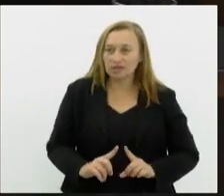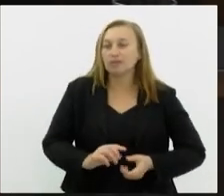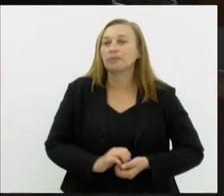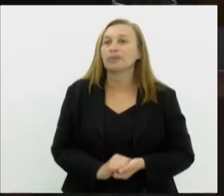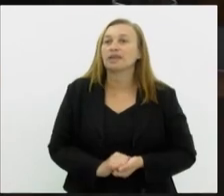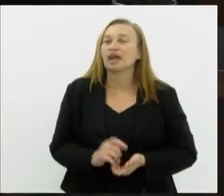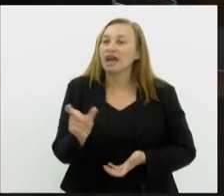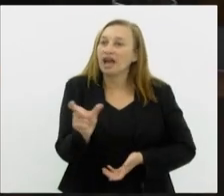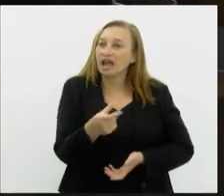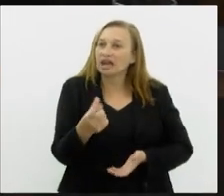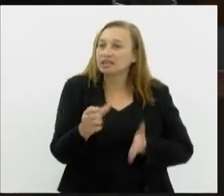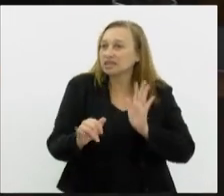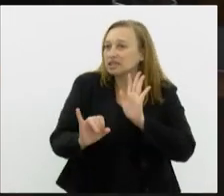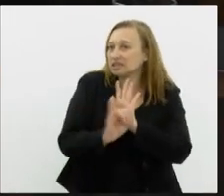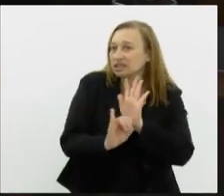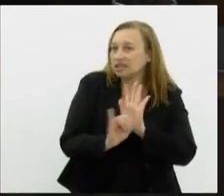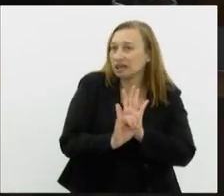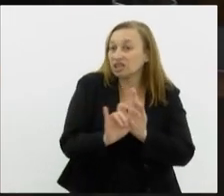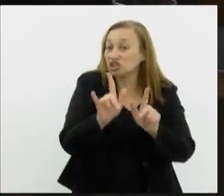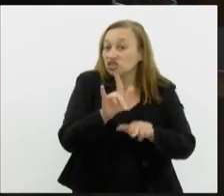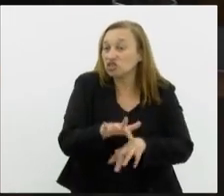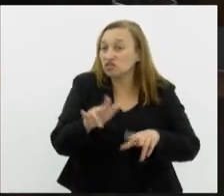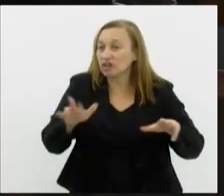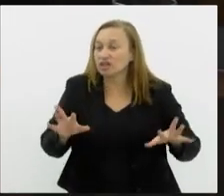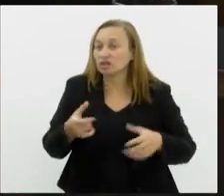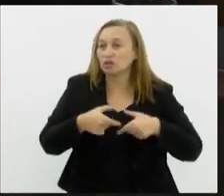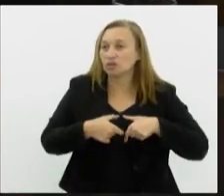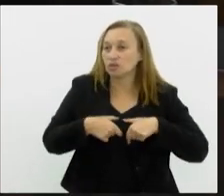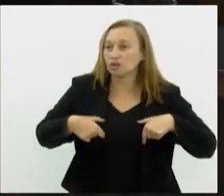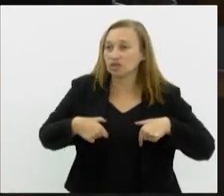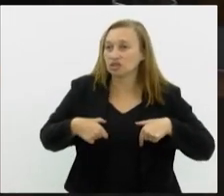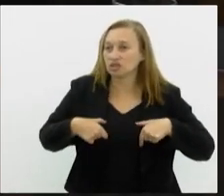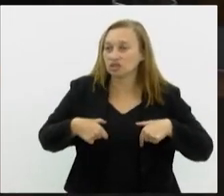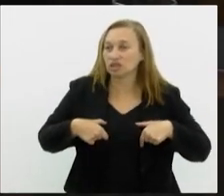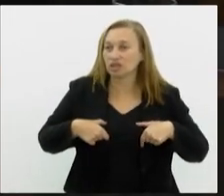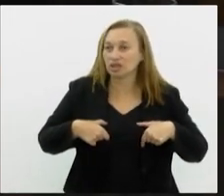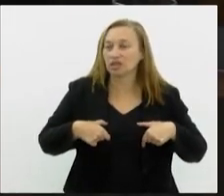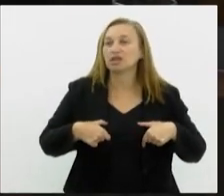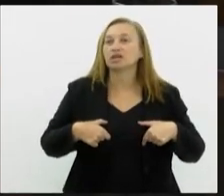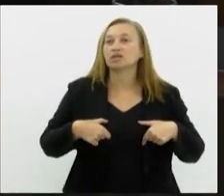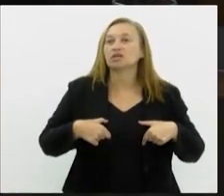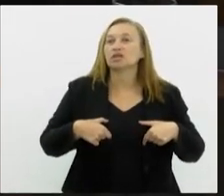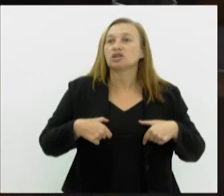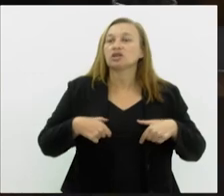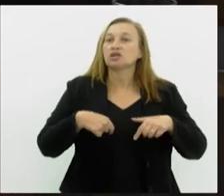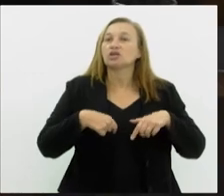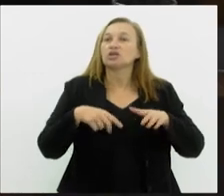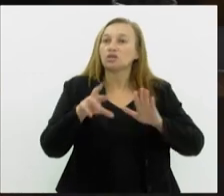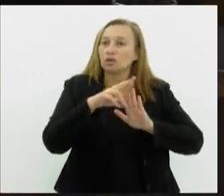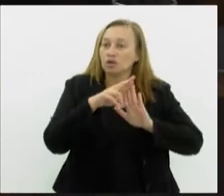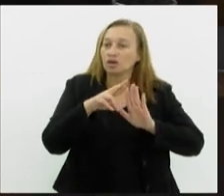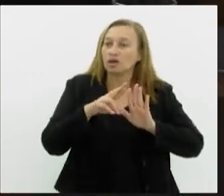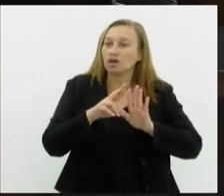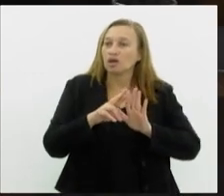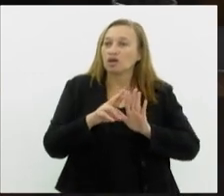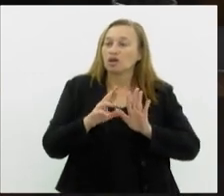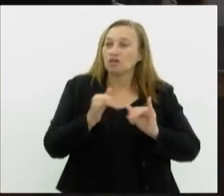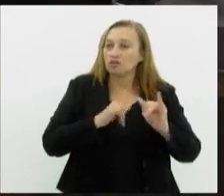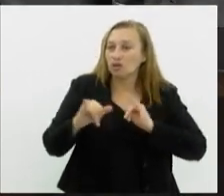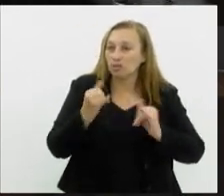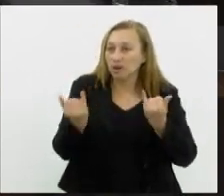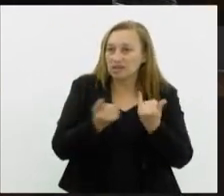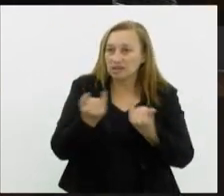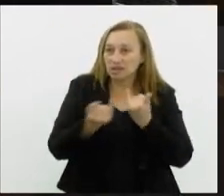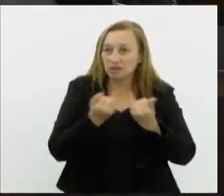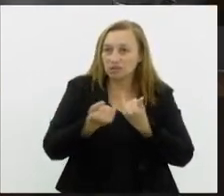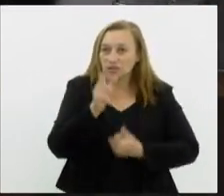carteira de identidade diferenciada e um crachá de identificação que reúna informações sobre a saúde do portador. Em